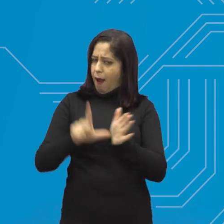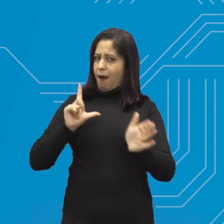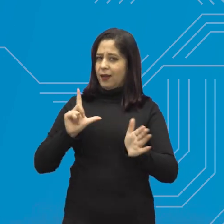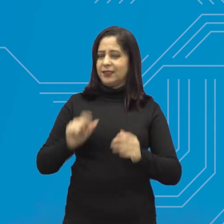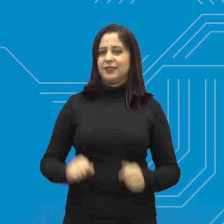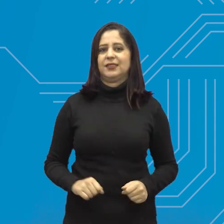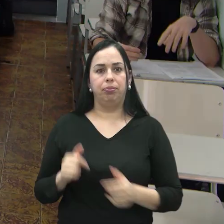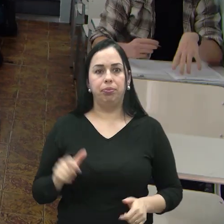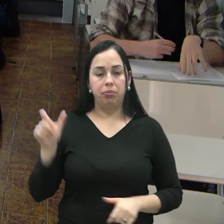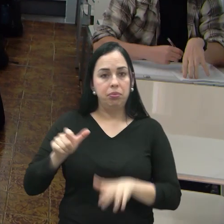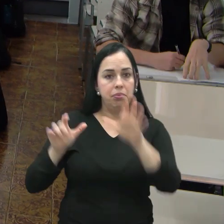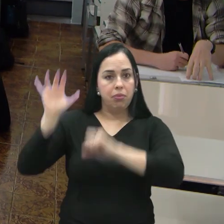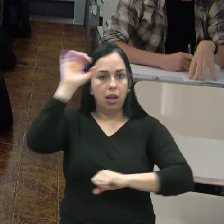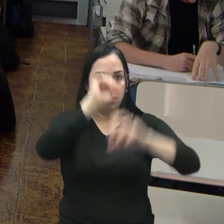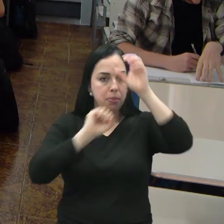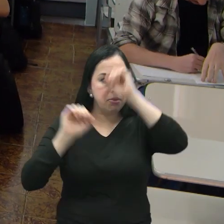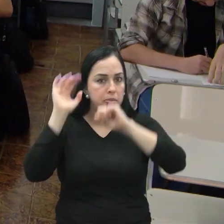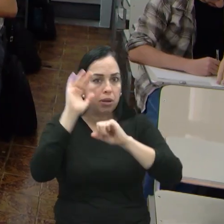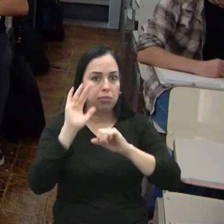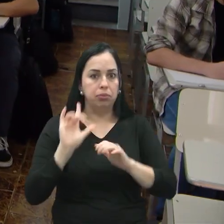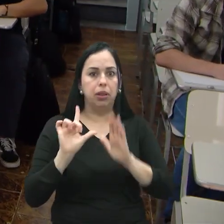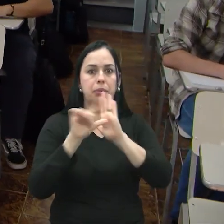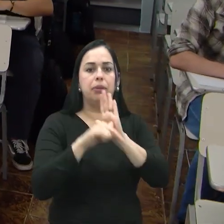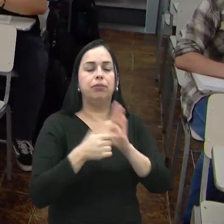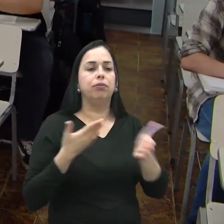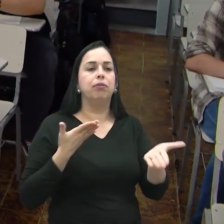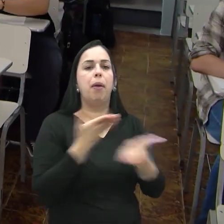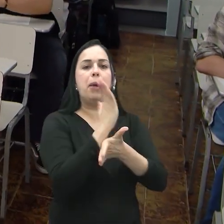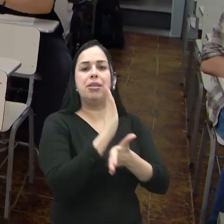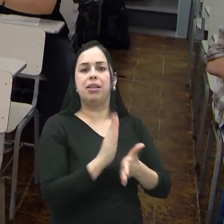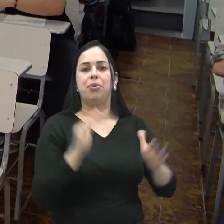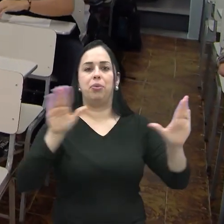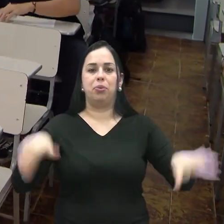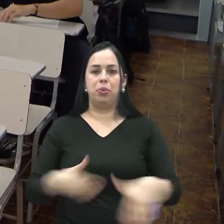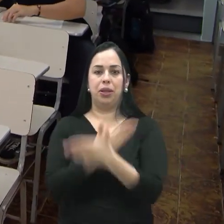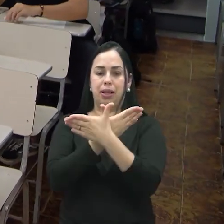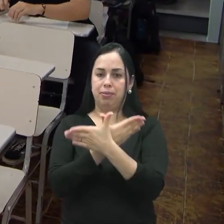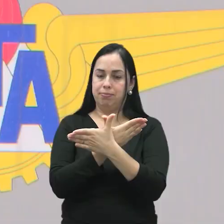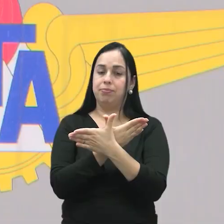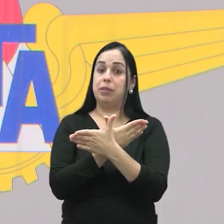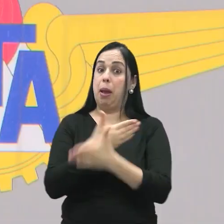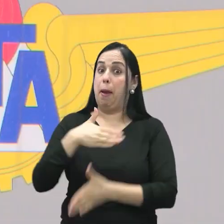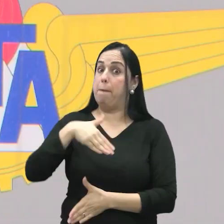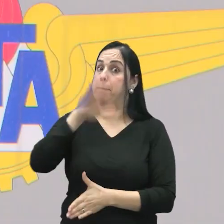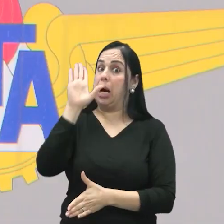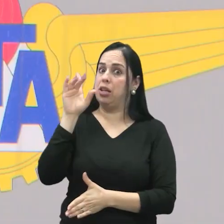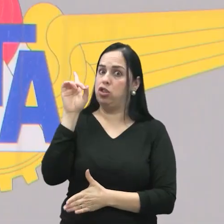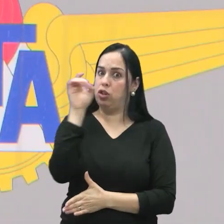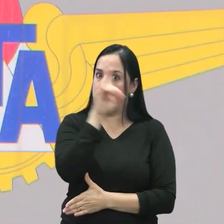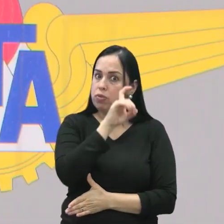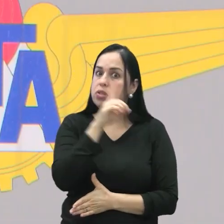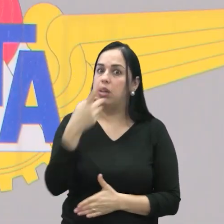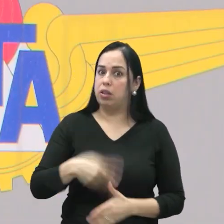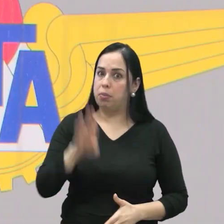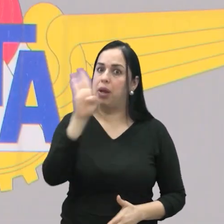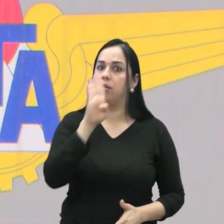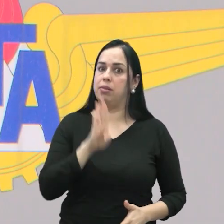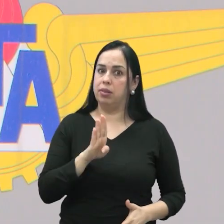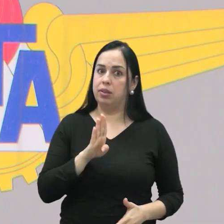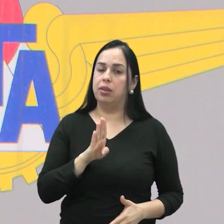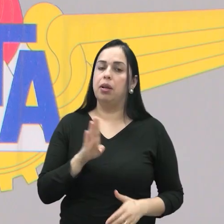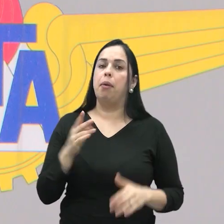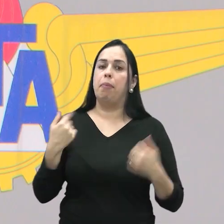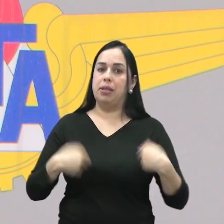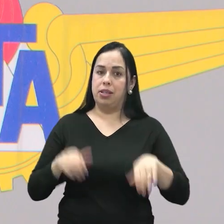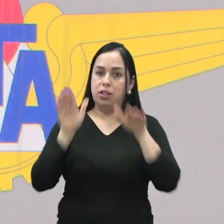começou. O que eles aprendem aqui os coloca mais próximos de realizar um sonho. Para passar no vestibular do ITA, um dos